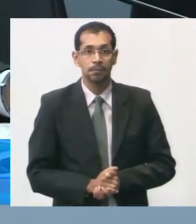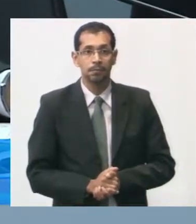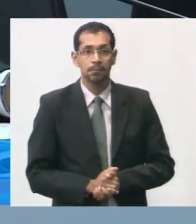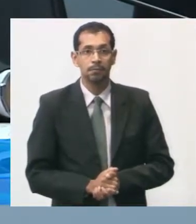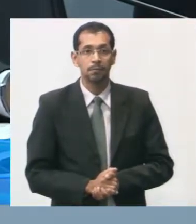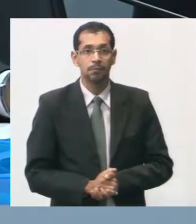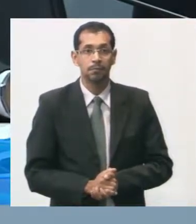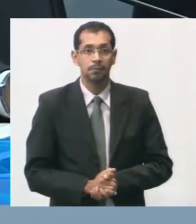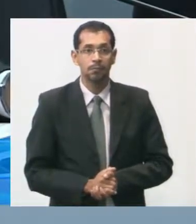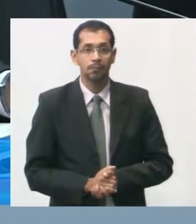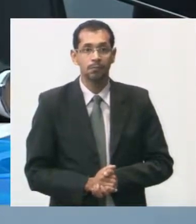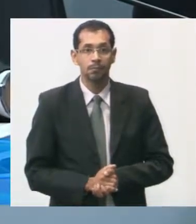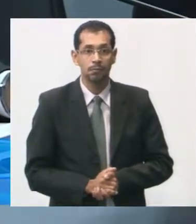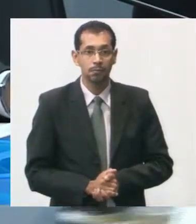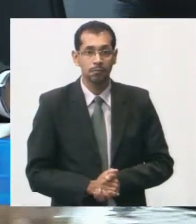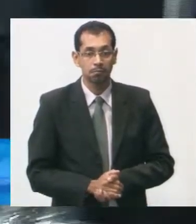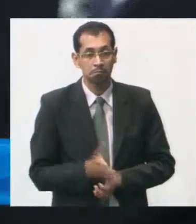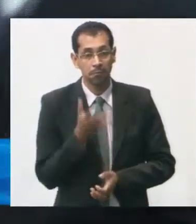a emenda.